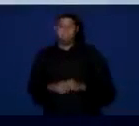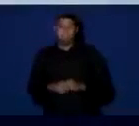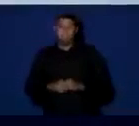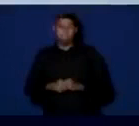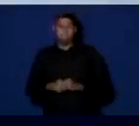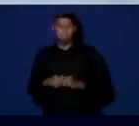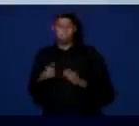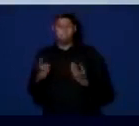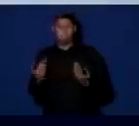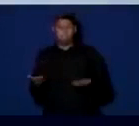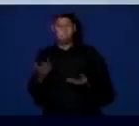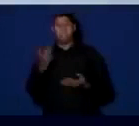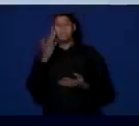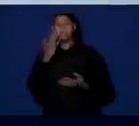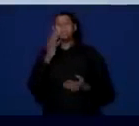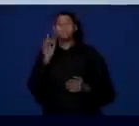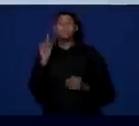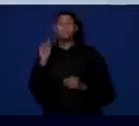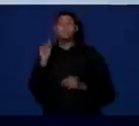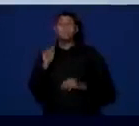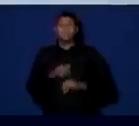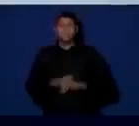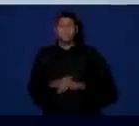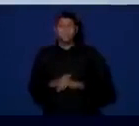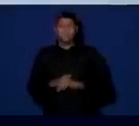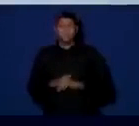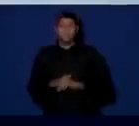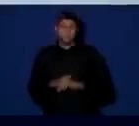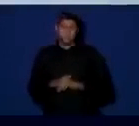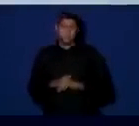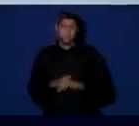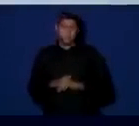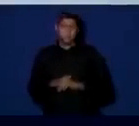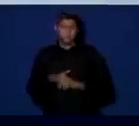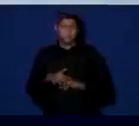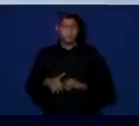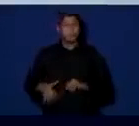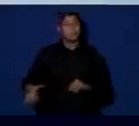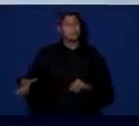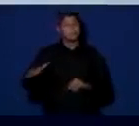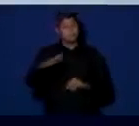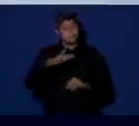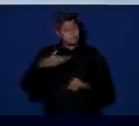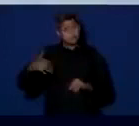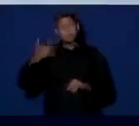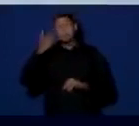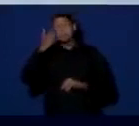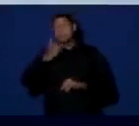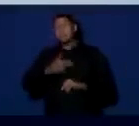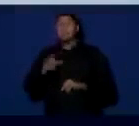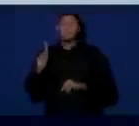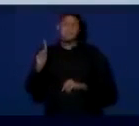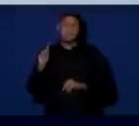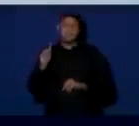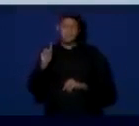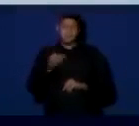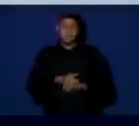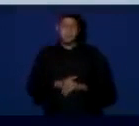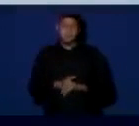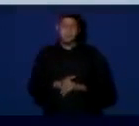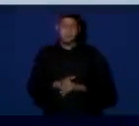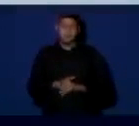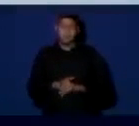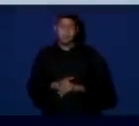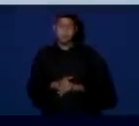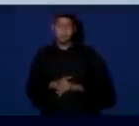enfim, eu acho o seguinte, o cenário, por incrível que pareça,